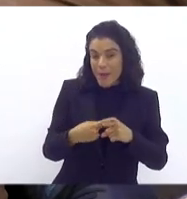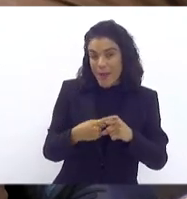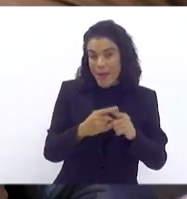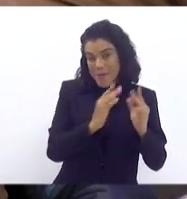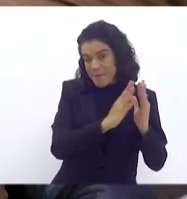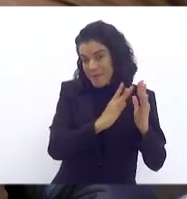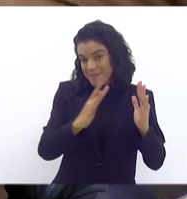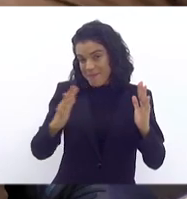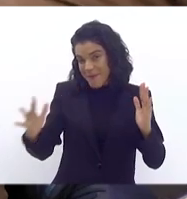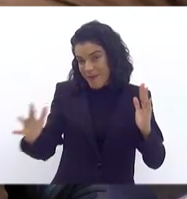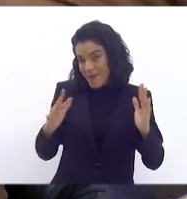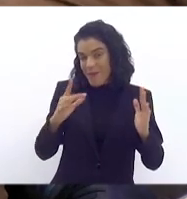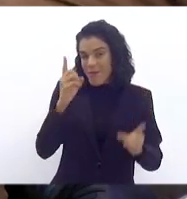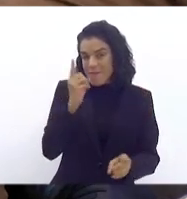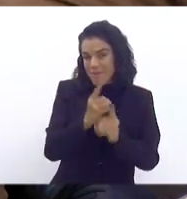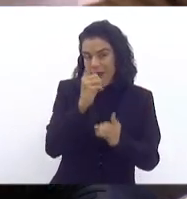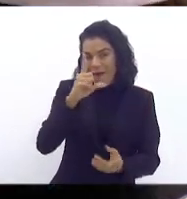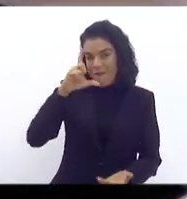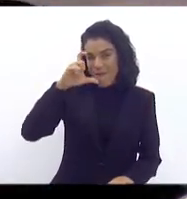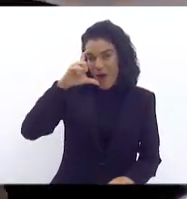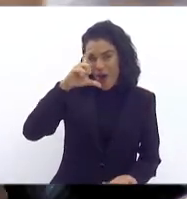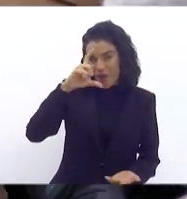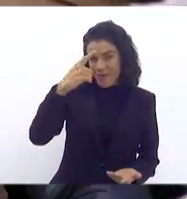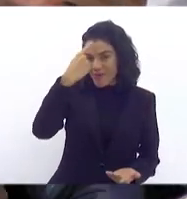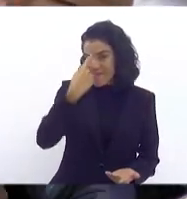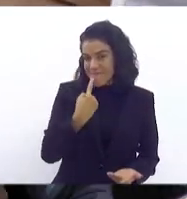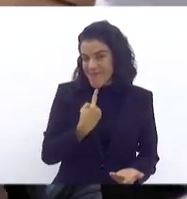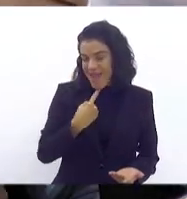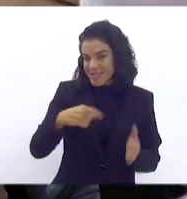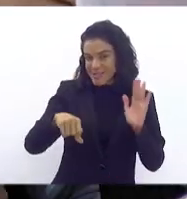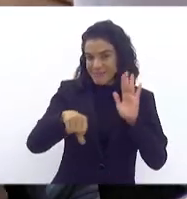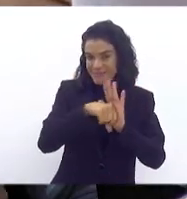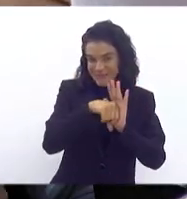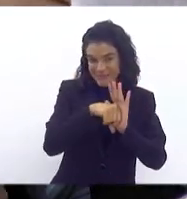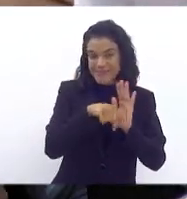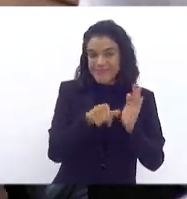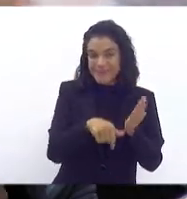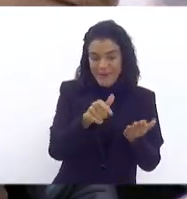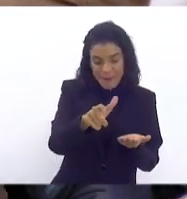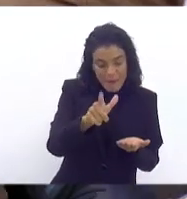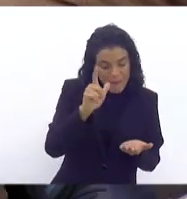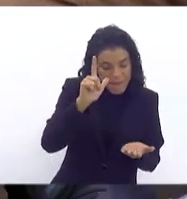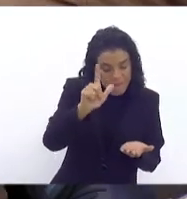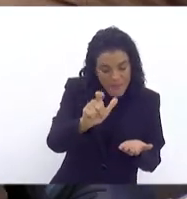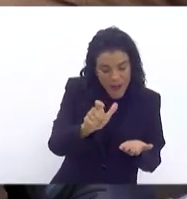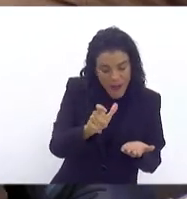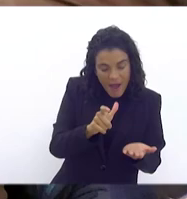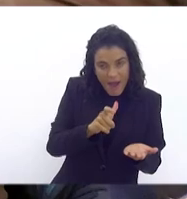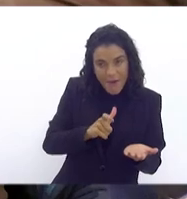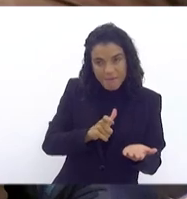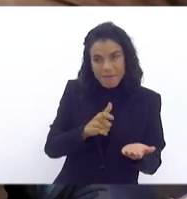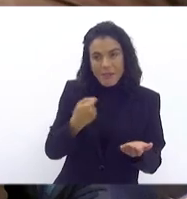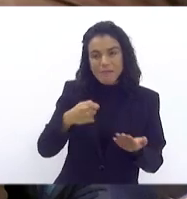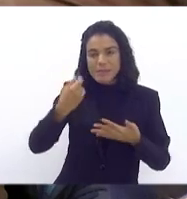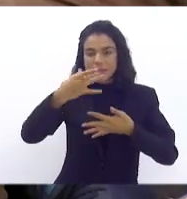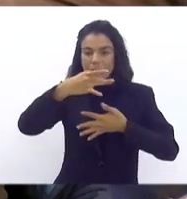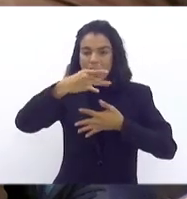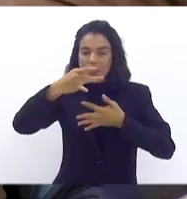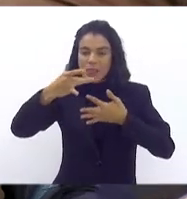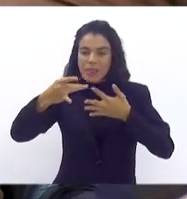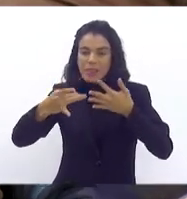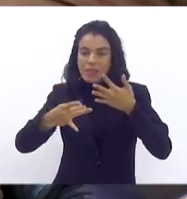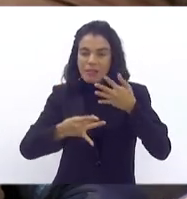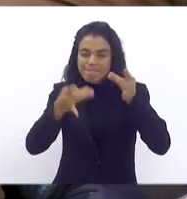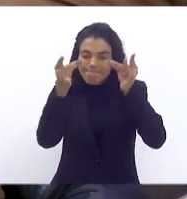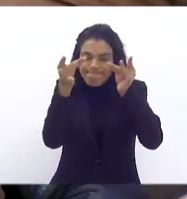reconhecimento para ele ter um mínimo de validade ele tem que ser precedido de uma de uma descrição muito eh